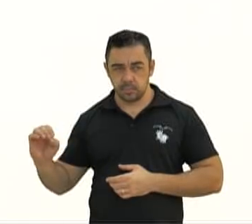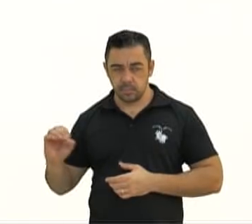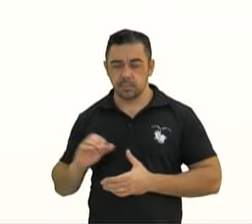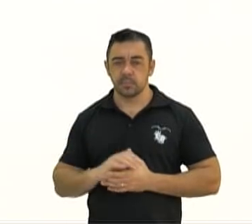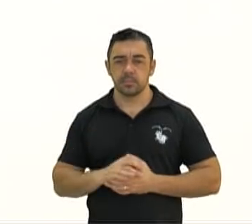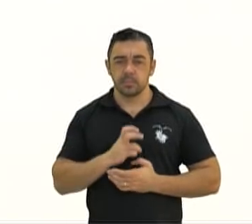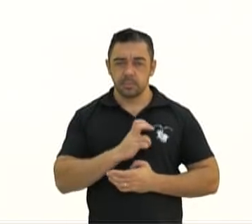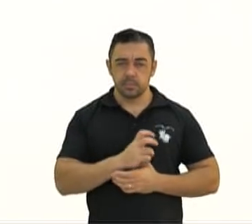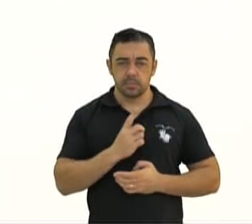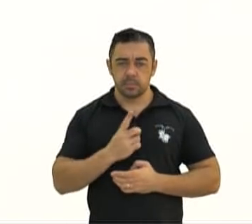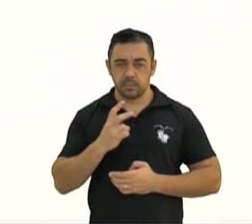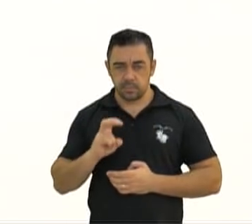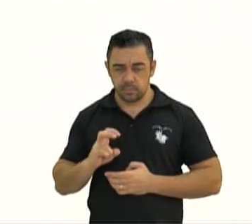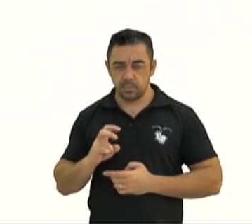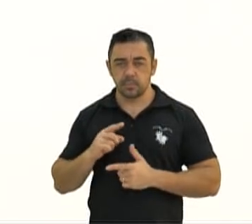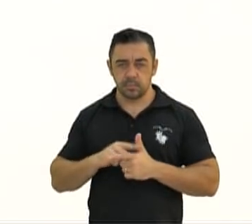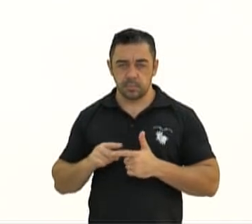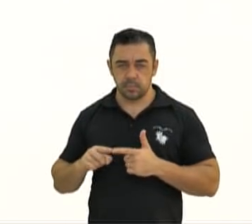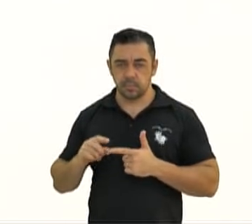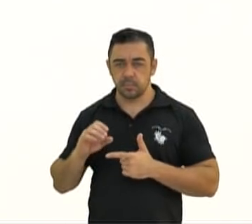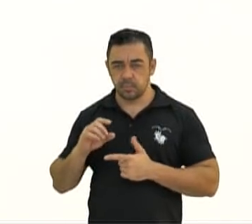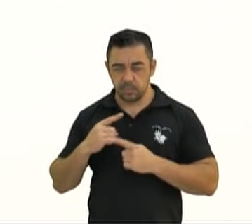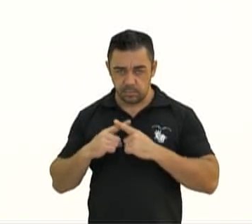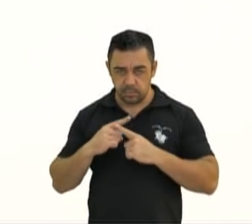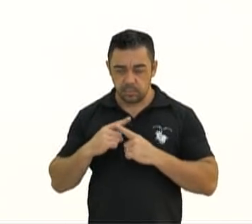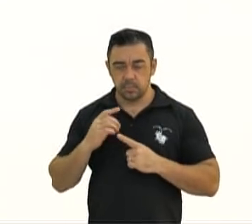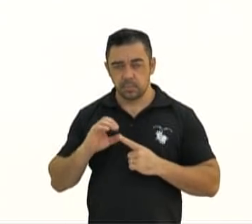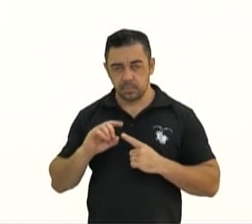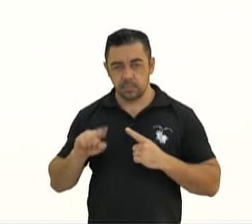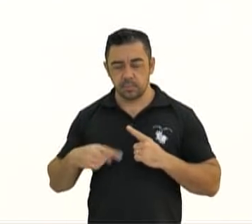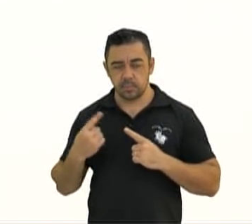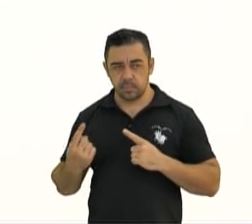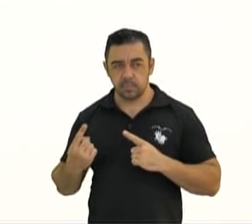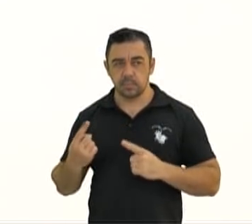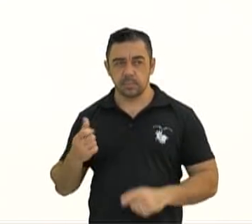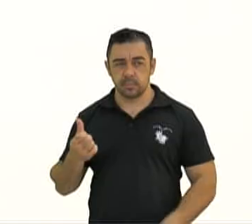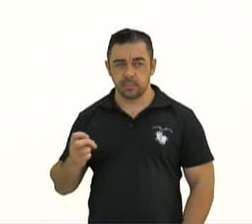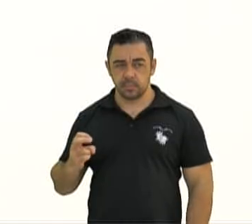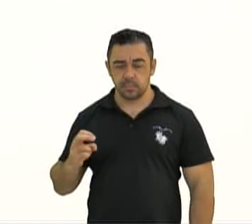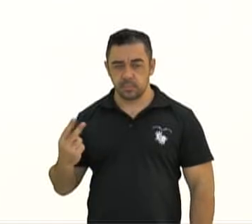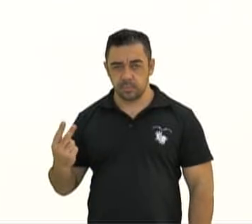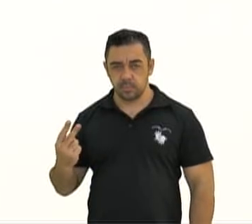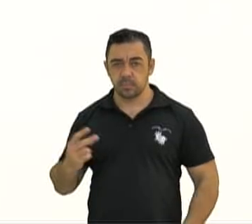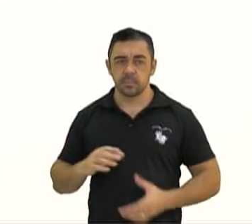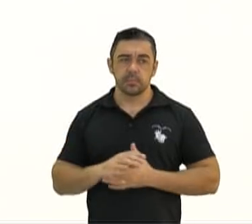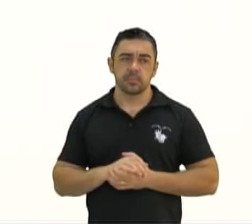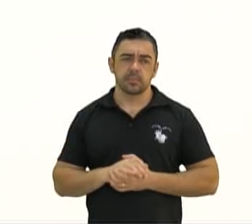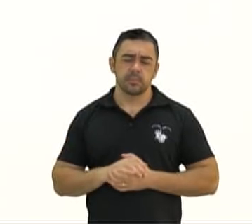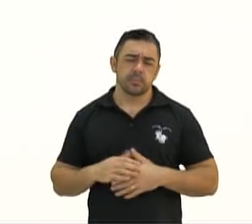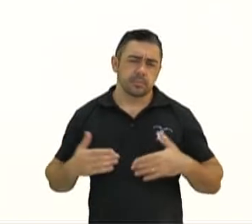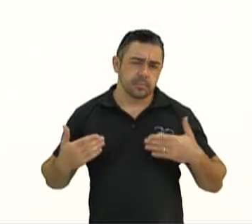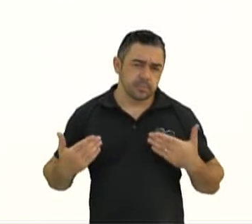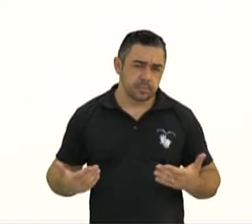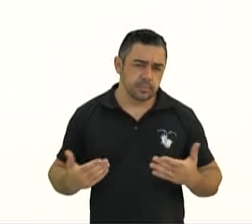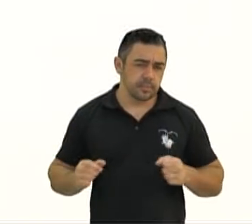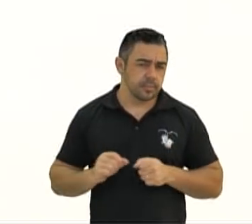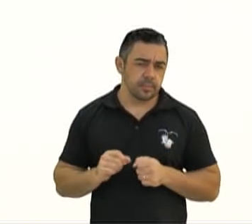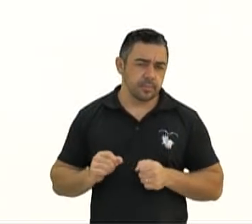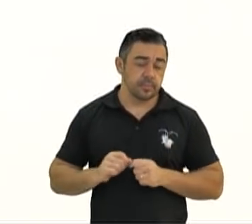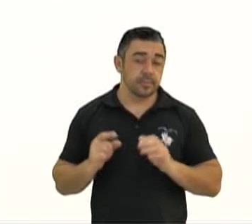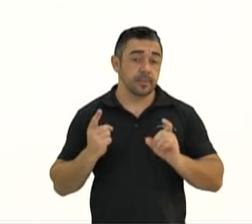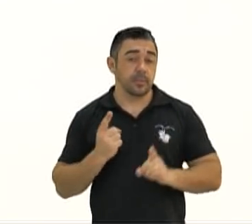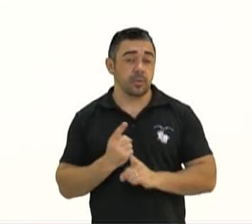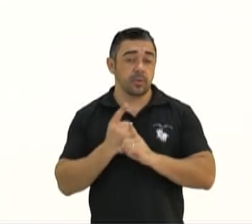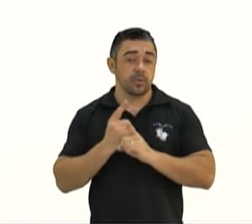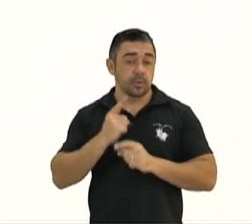60. E 515 dividido por vezes 0,1 vai dar 52. O que a gente faz então? Nós